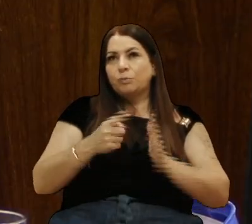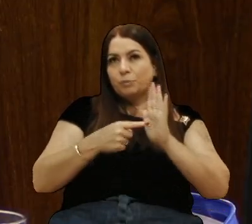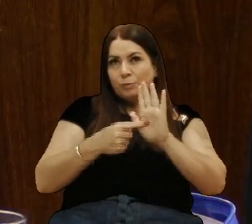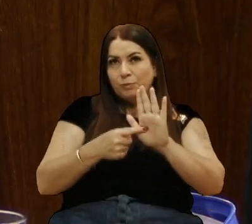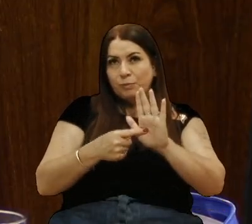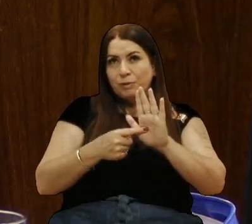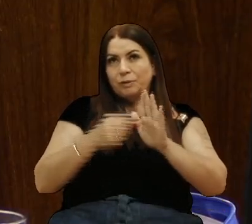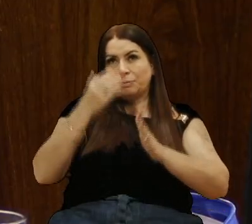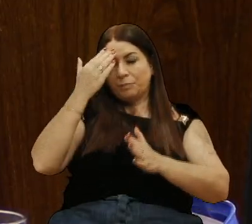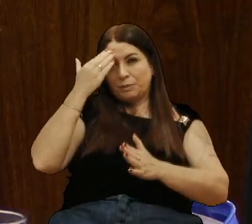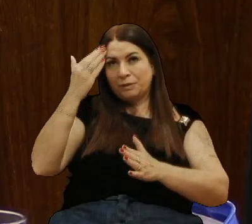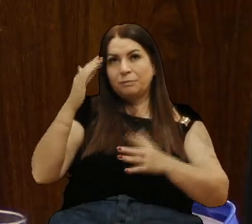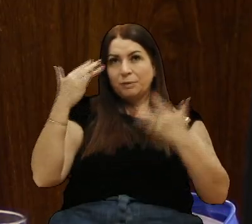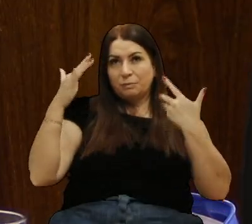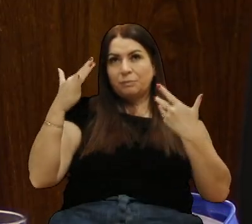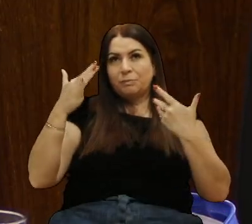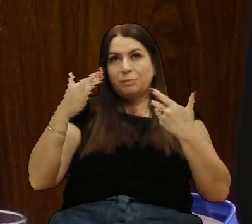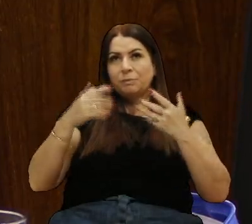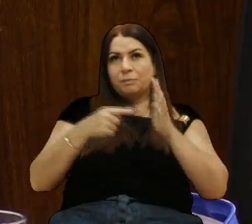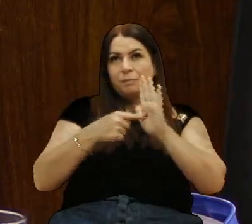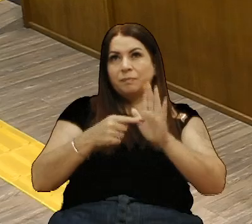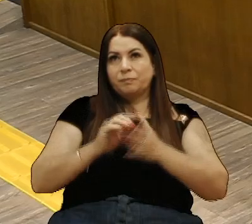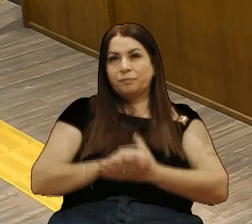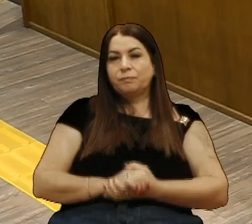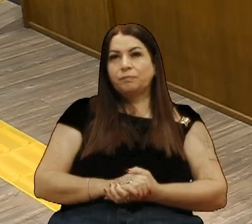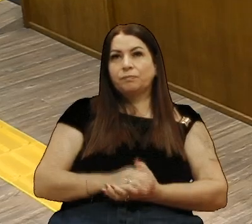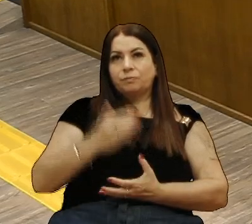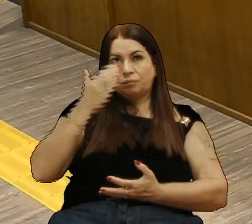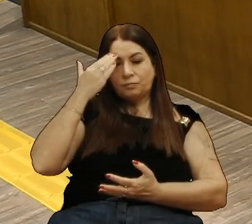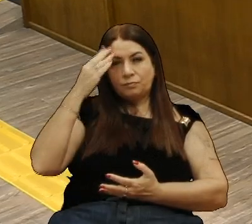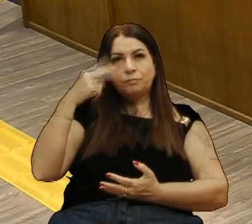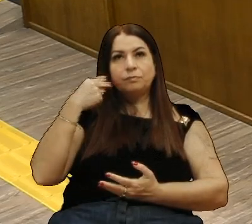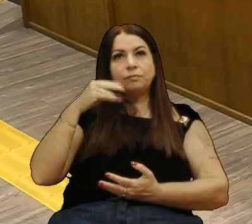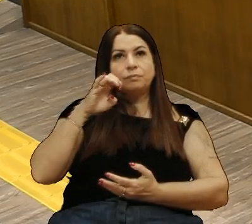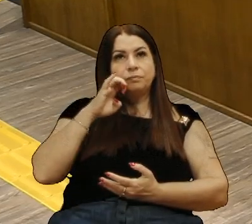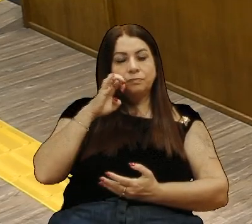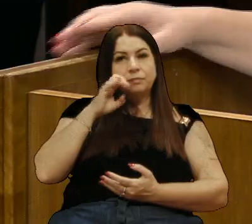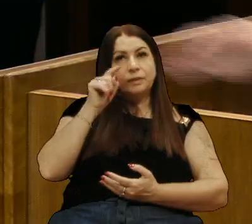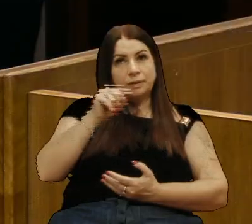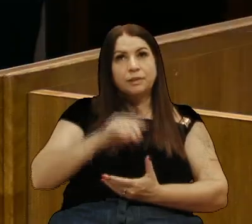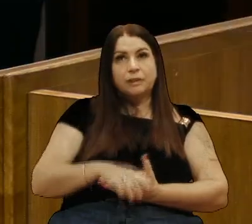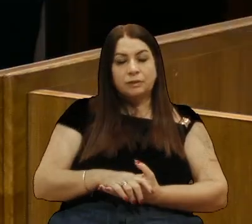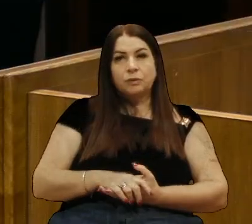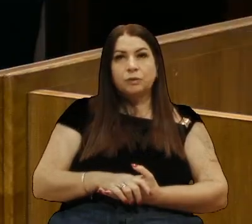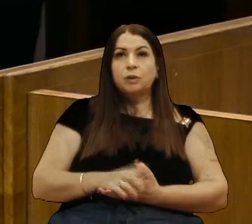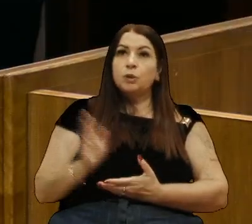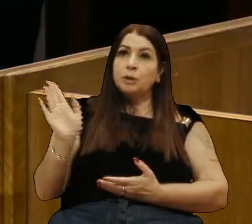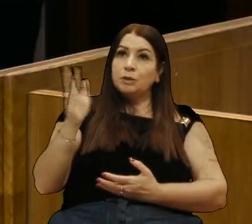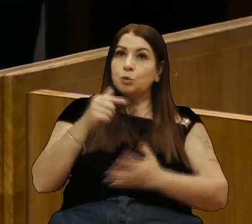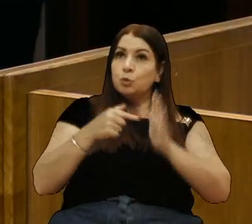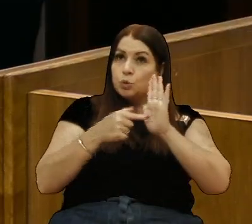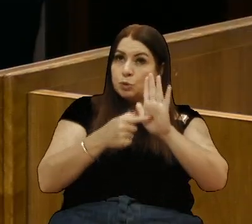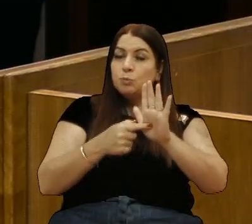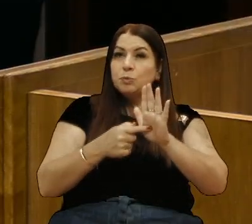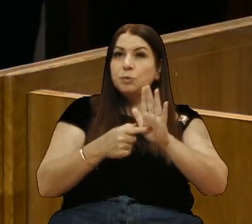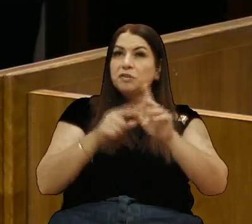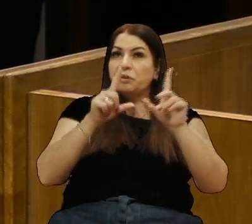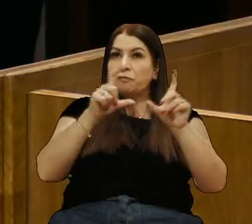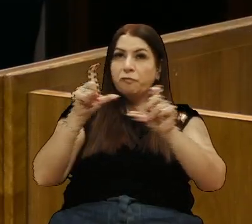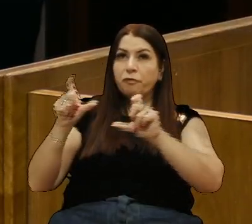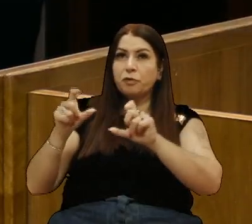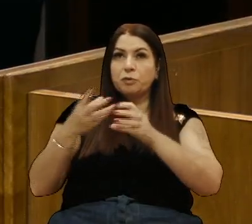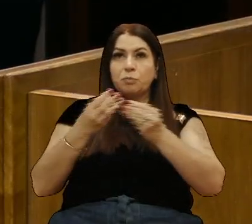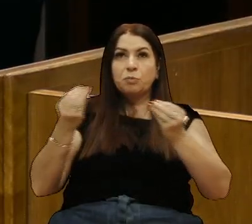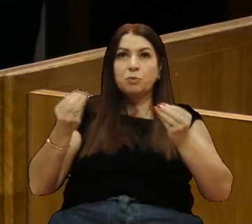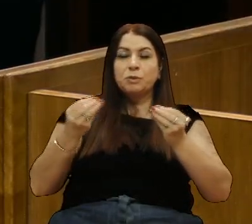mostrou. Muito obrigada, parabéns pela explanação. Obrigado, vereadora Estela. Exatamente isso. A gente trouxe a questões das fotos, porque